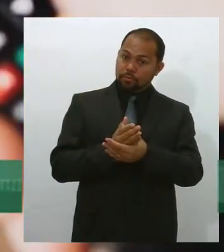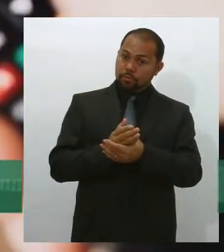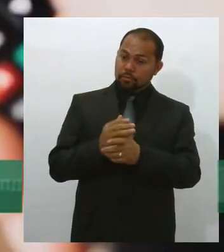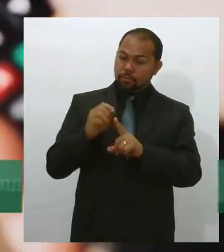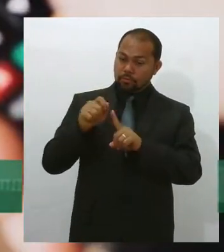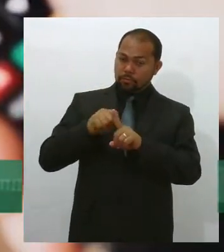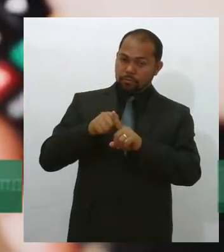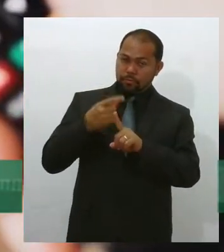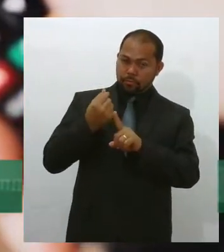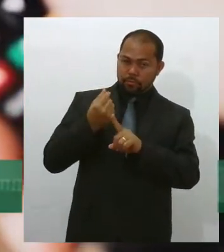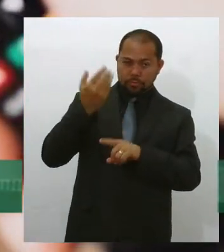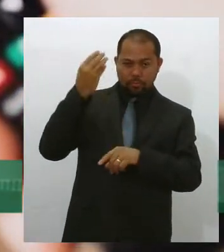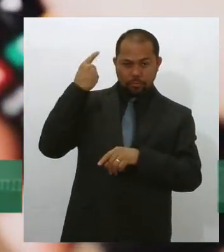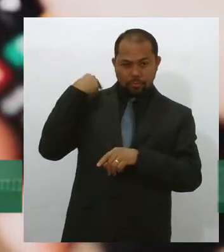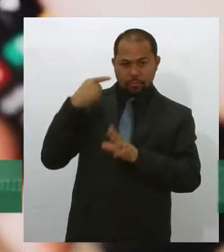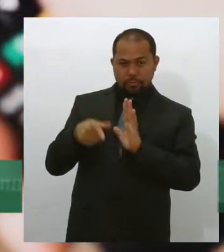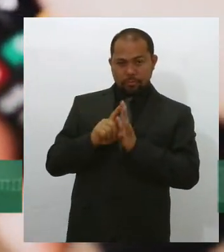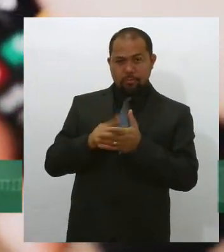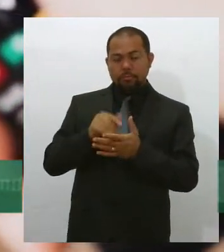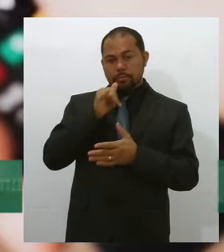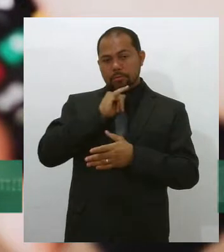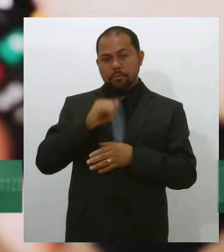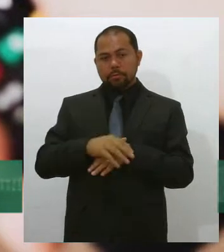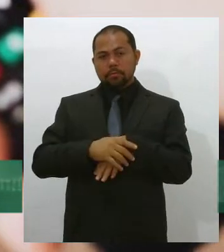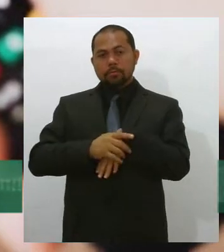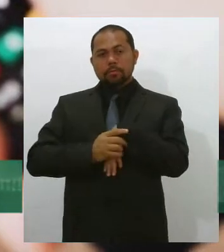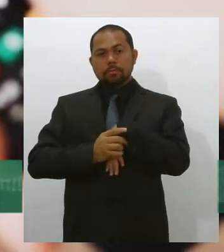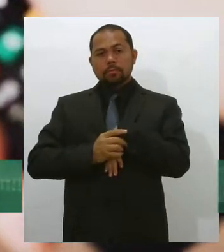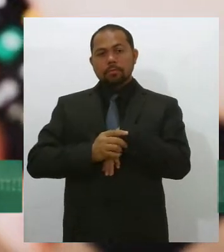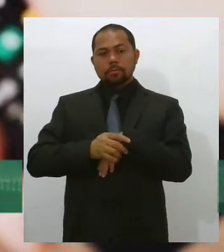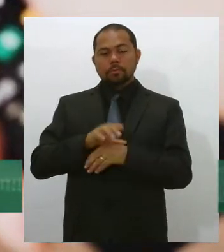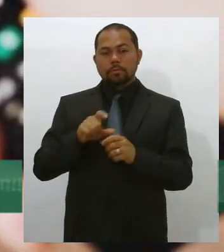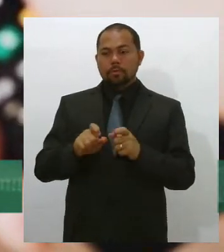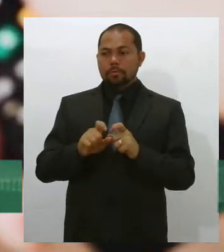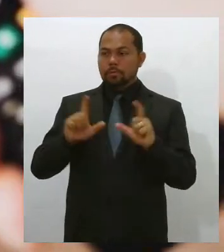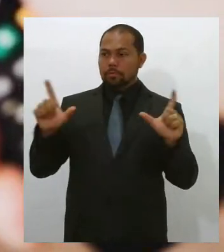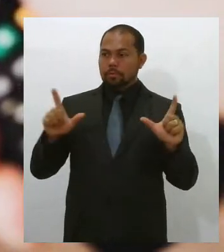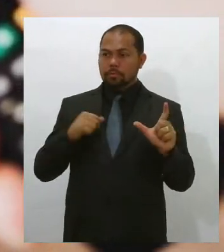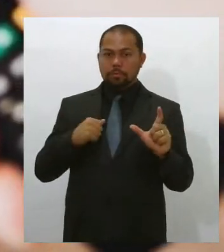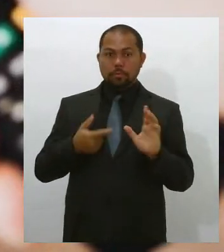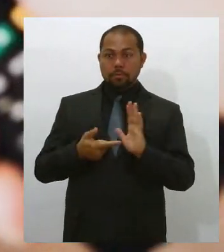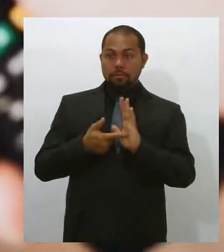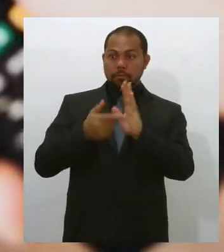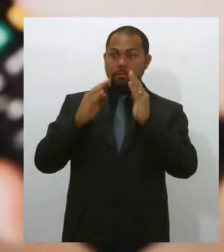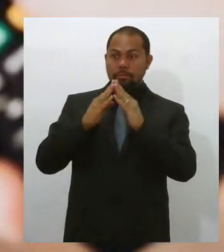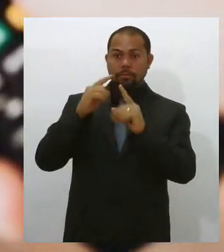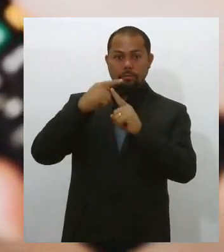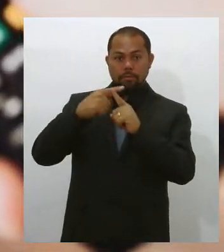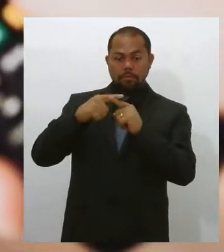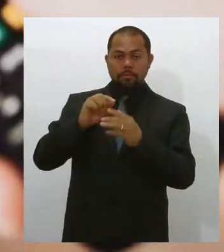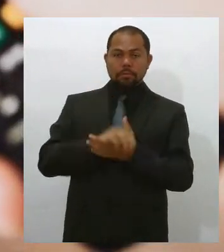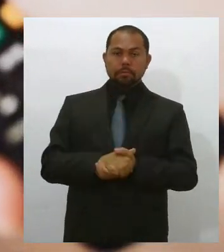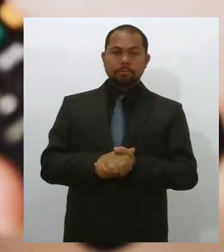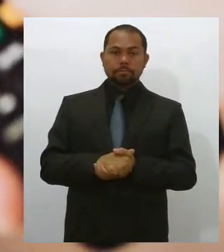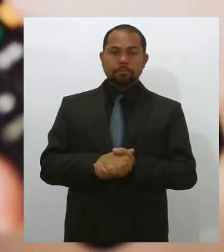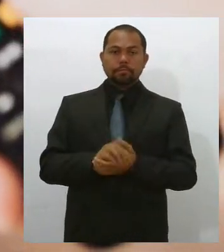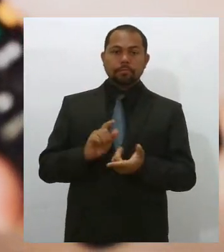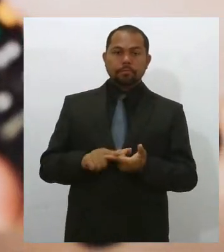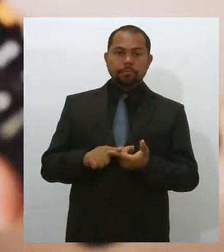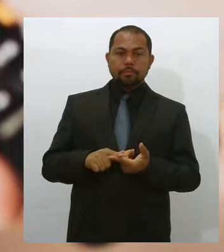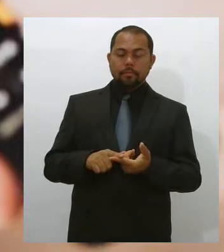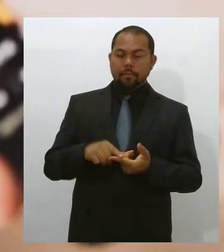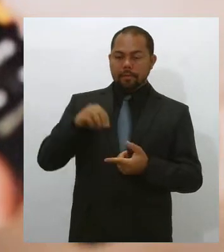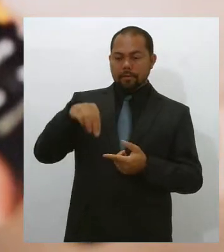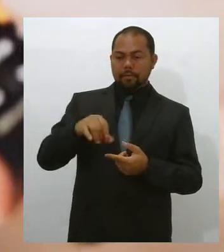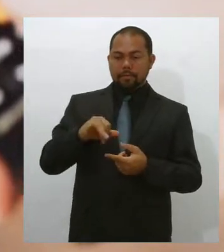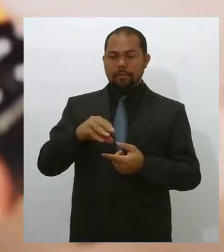do projeto por exemplo conta da cessão de espaço para igrejas Além disso uma decisão de Maio deste ano da Justiça